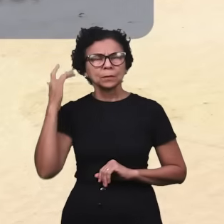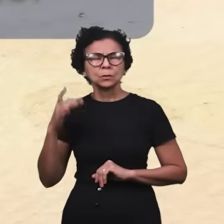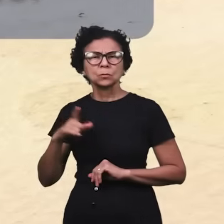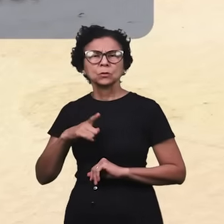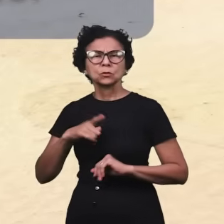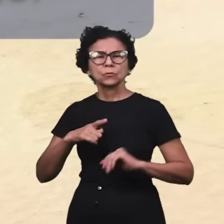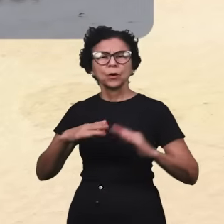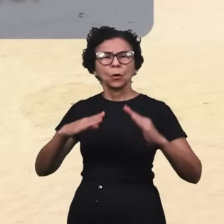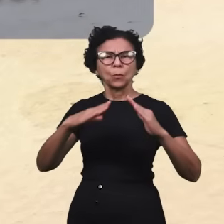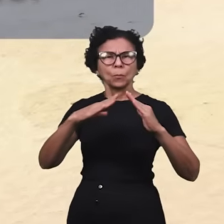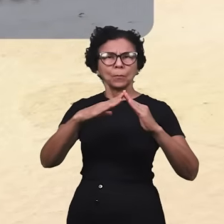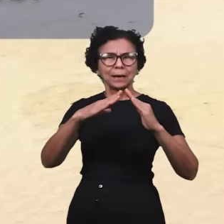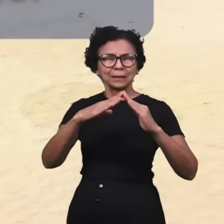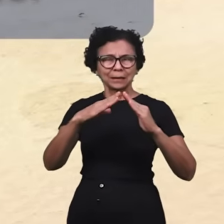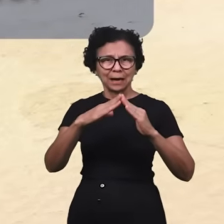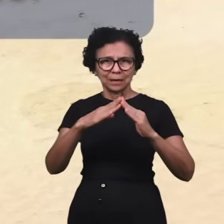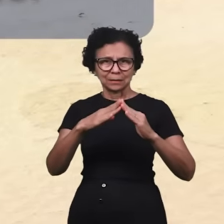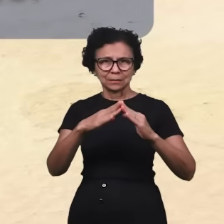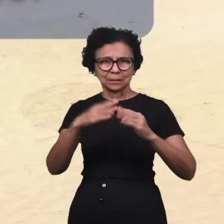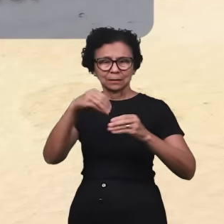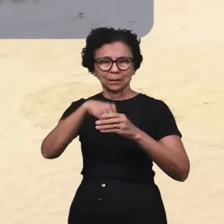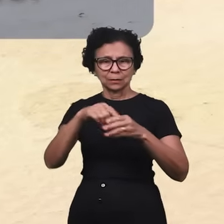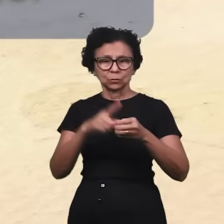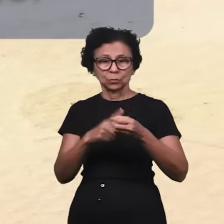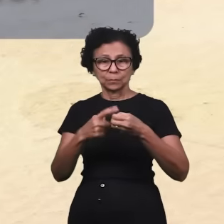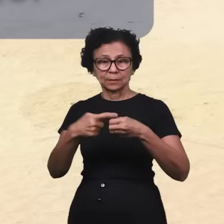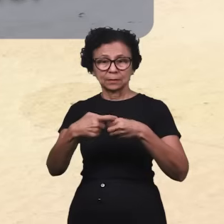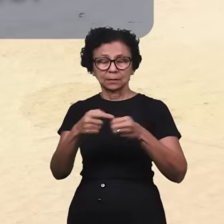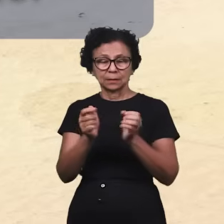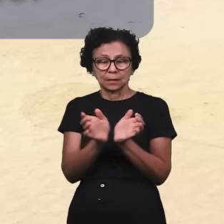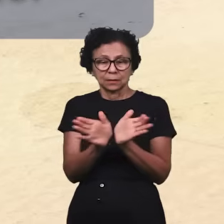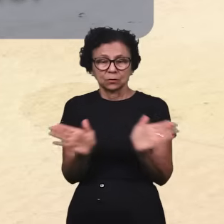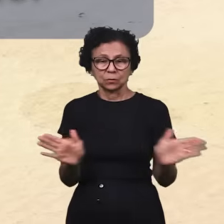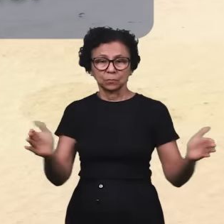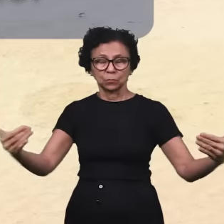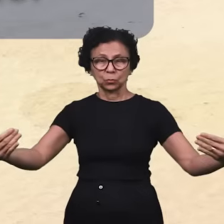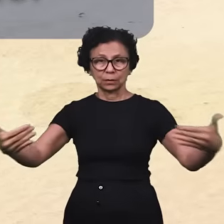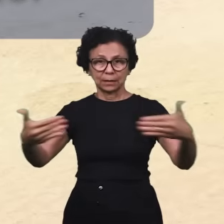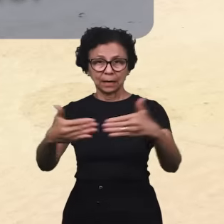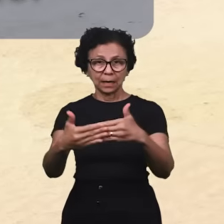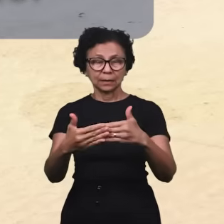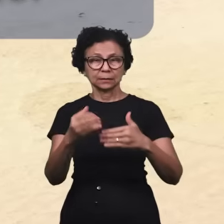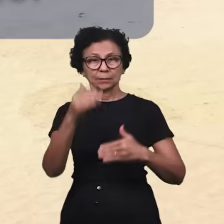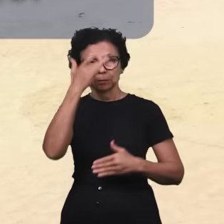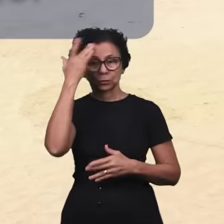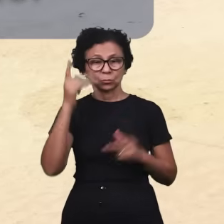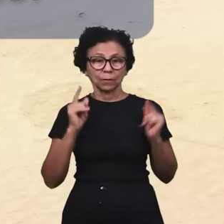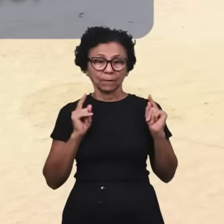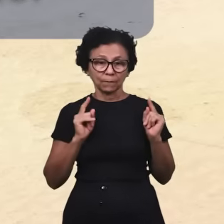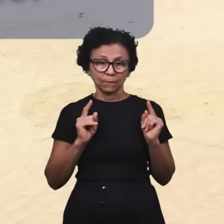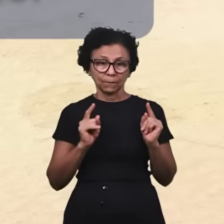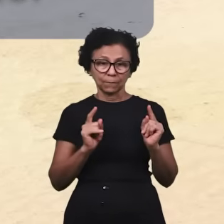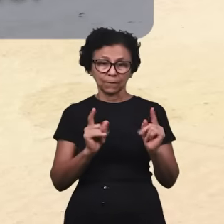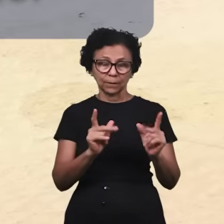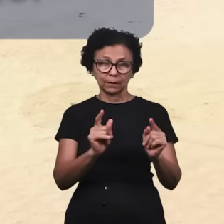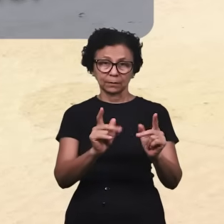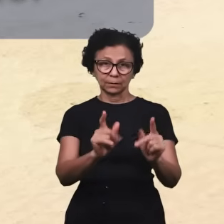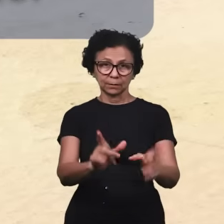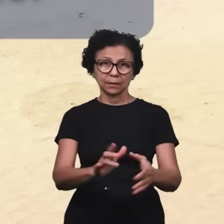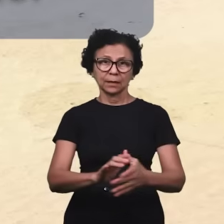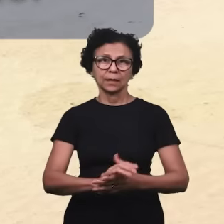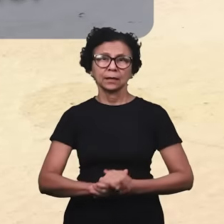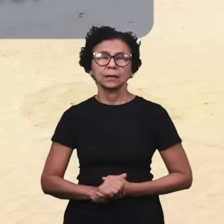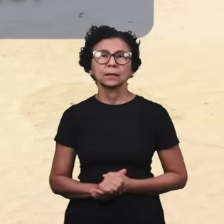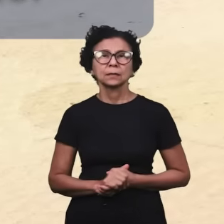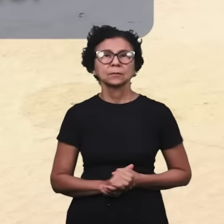de moradia em cidade murada, então a pode resgatar até que se